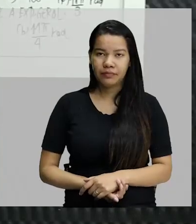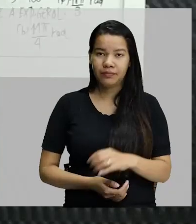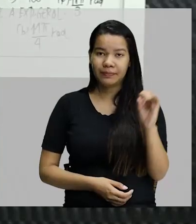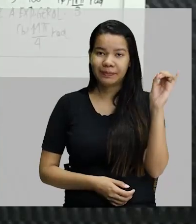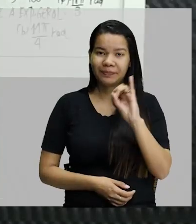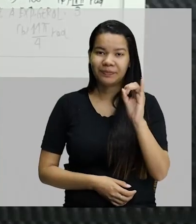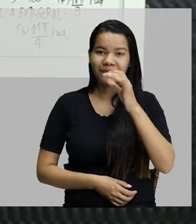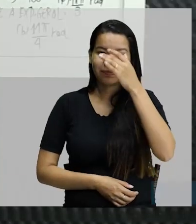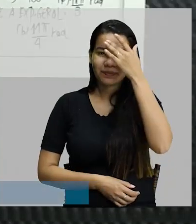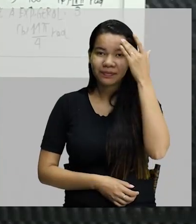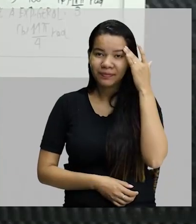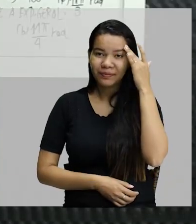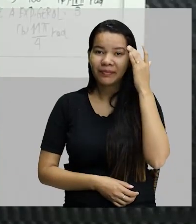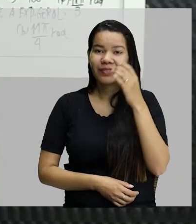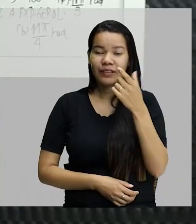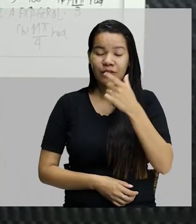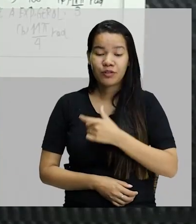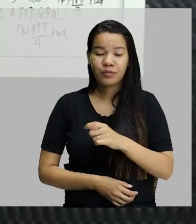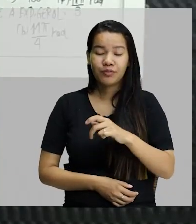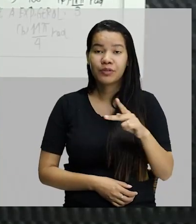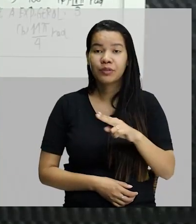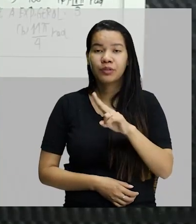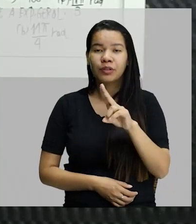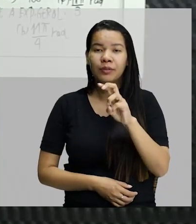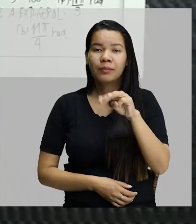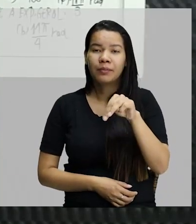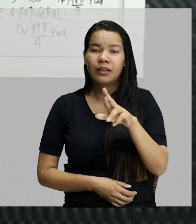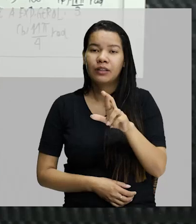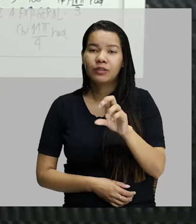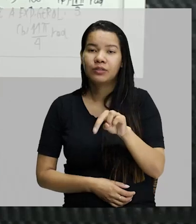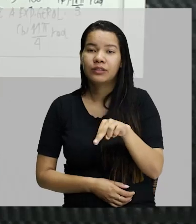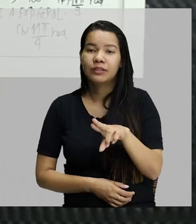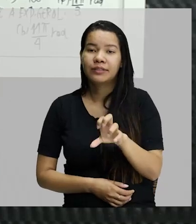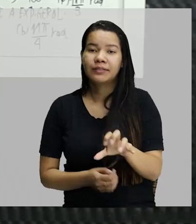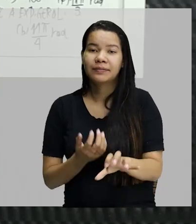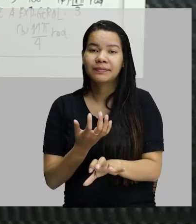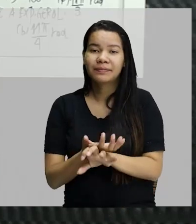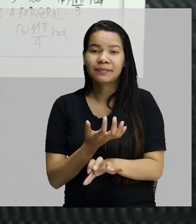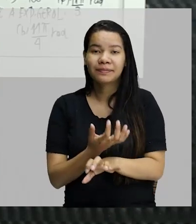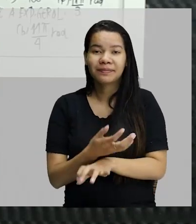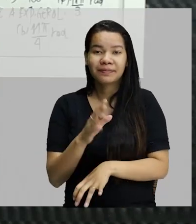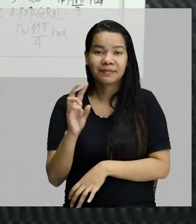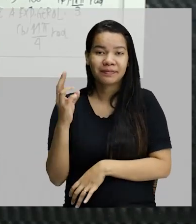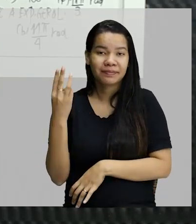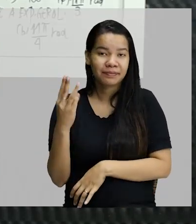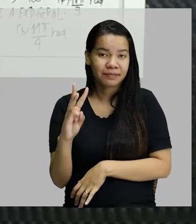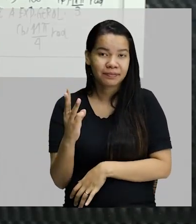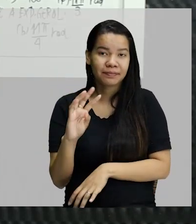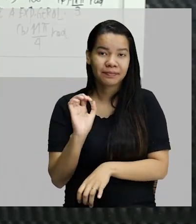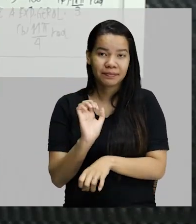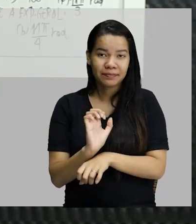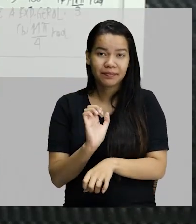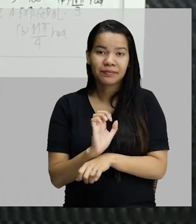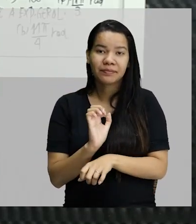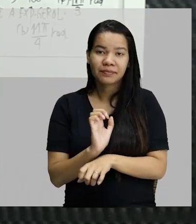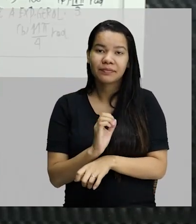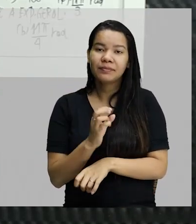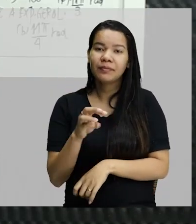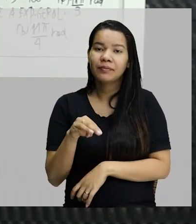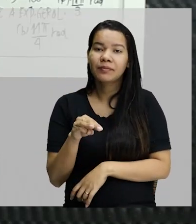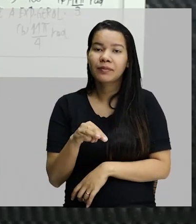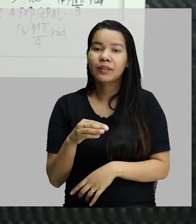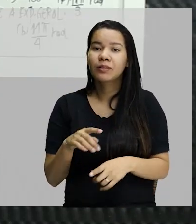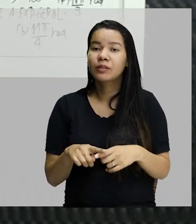Olá pessoal, aqui é o professor Maroni Beckman, professor de matemática da Rede Estadual de Ensino. Estou mais uma vez aqui com vocês na